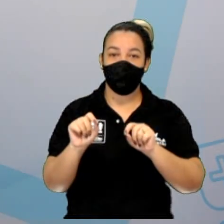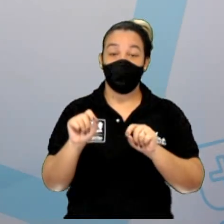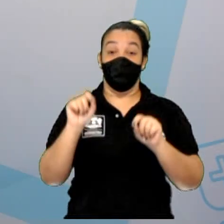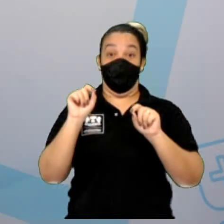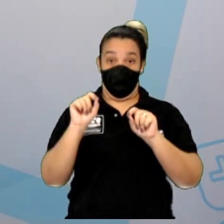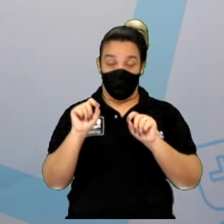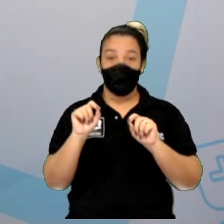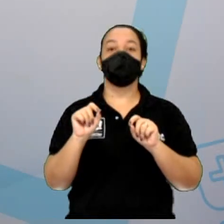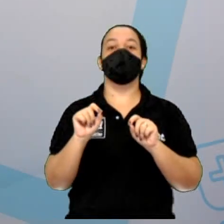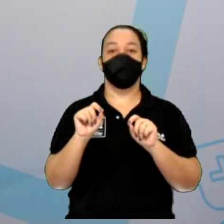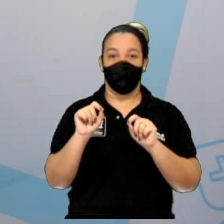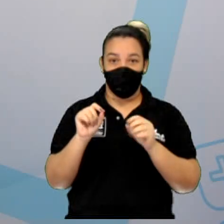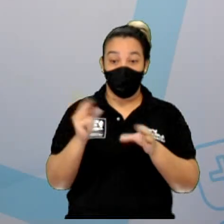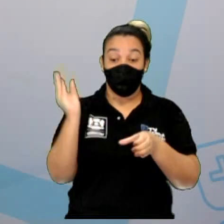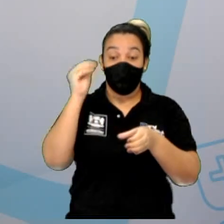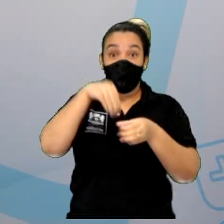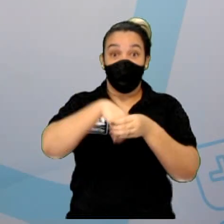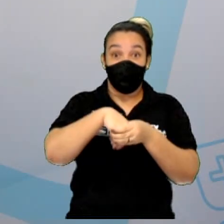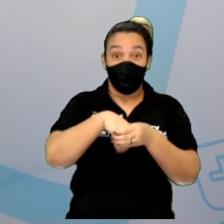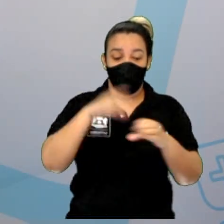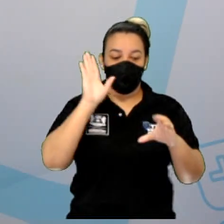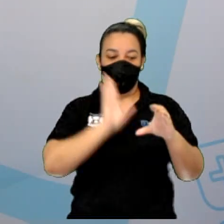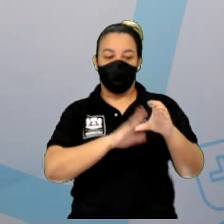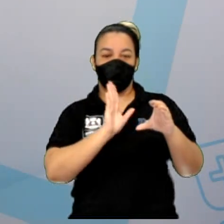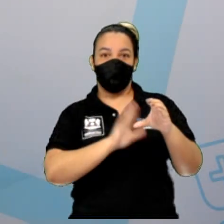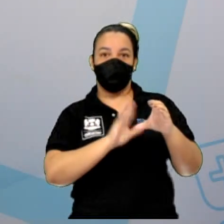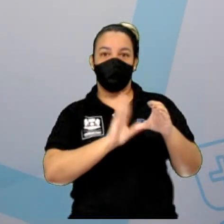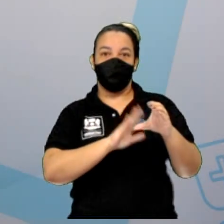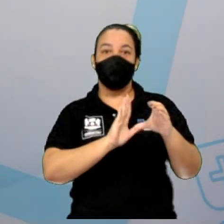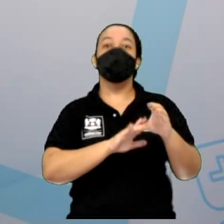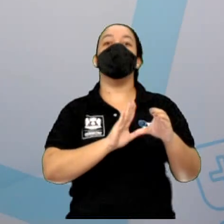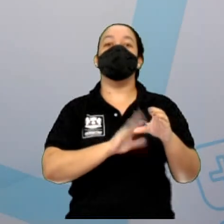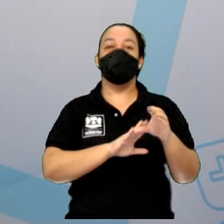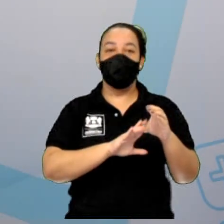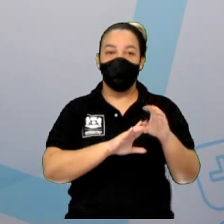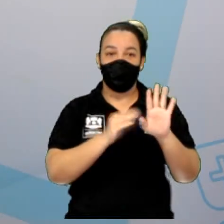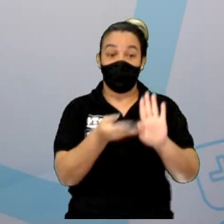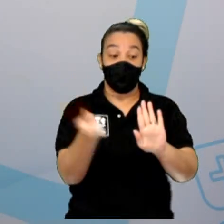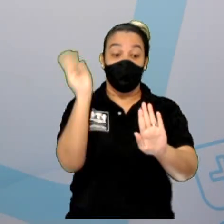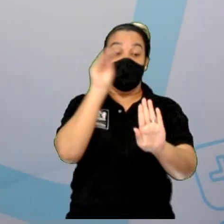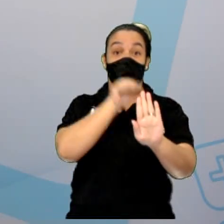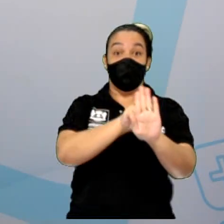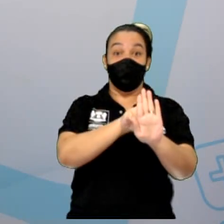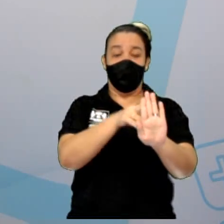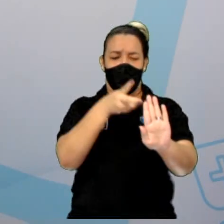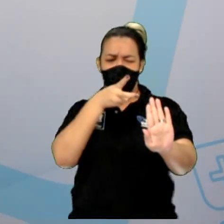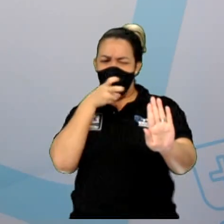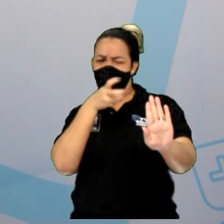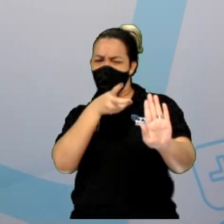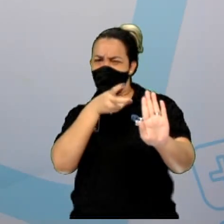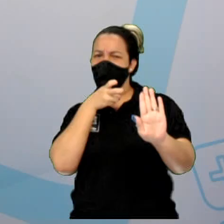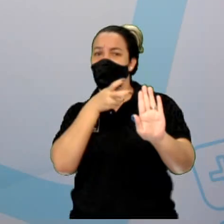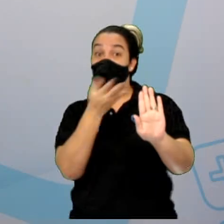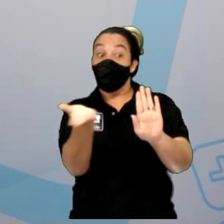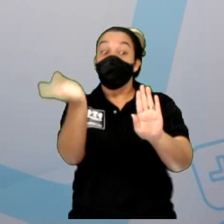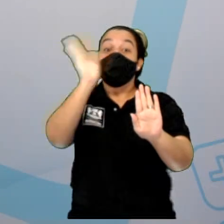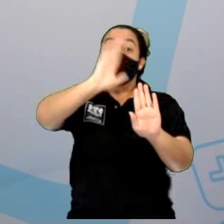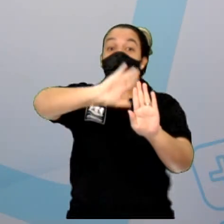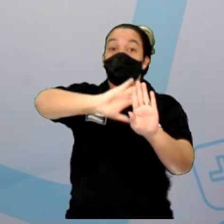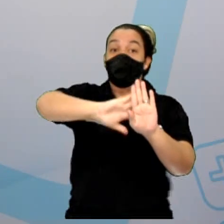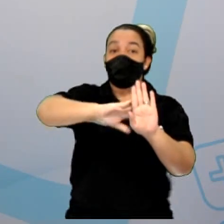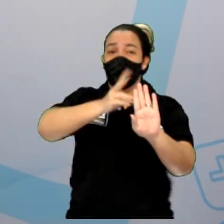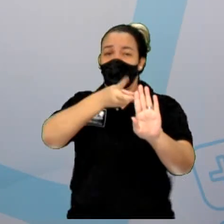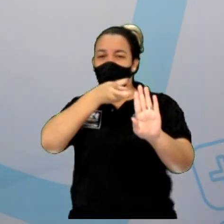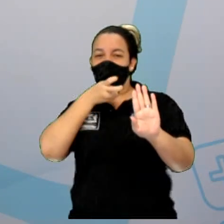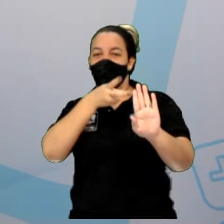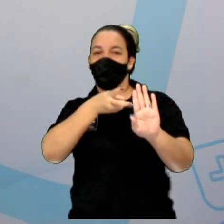conotativo, é a questão da sua característica de trazer um relato do cotidiano, um relato do dia a dia, e